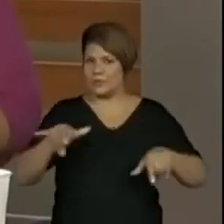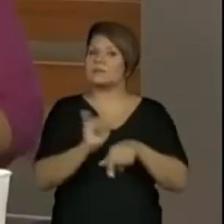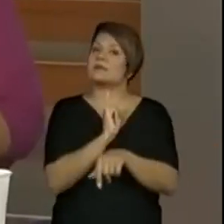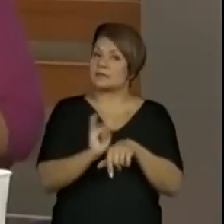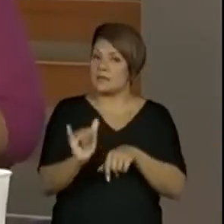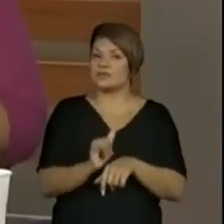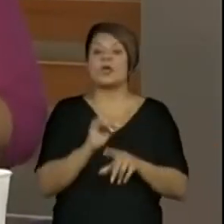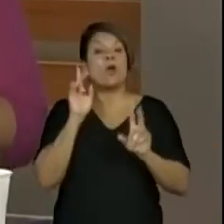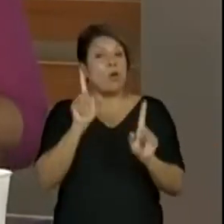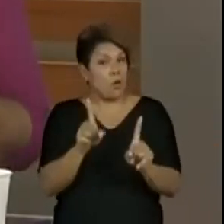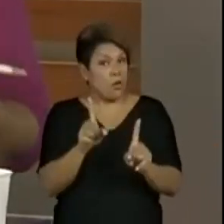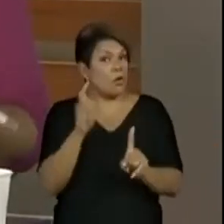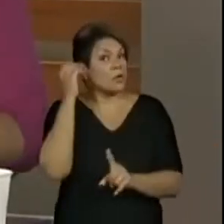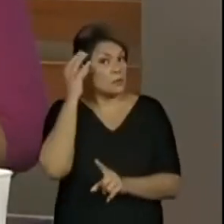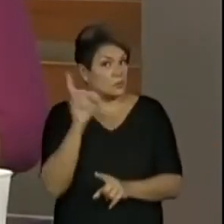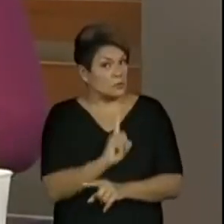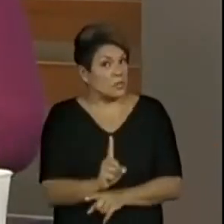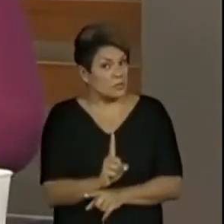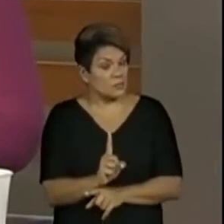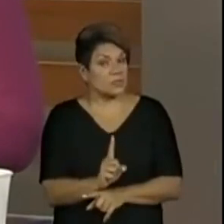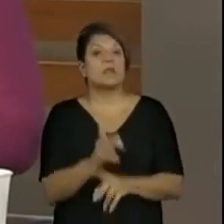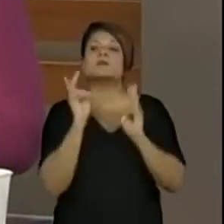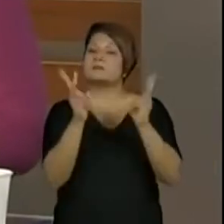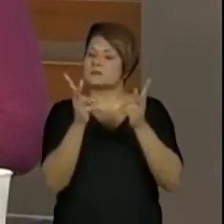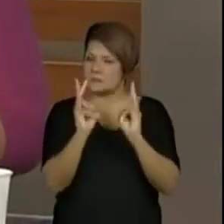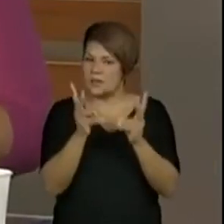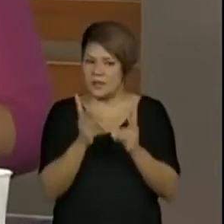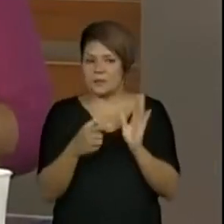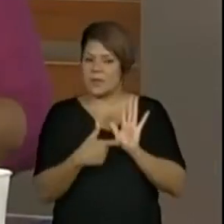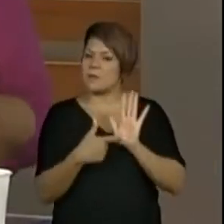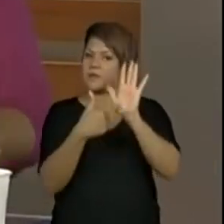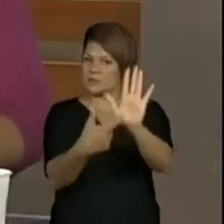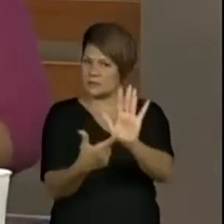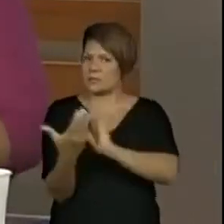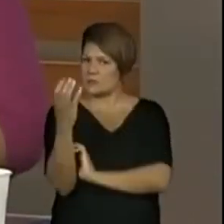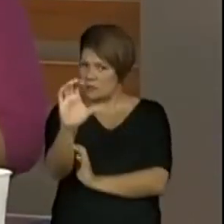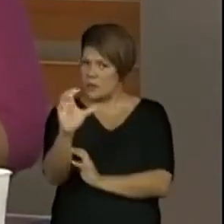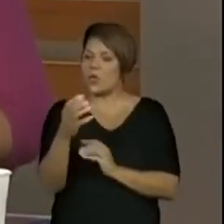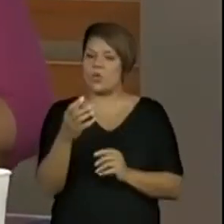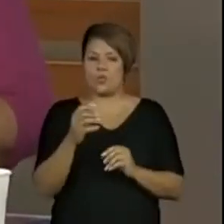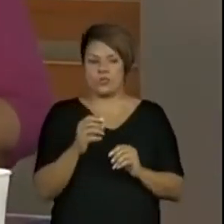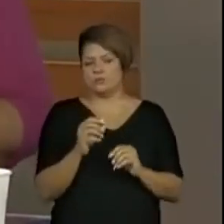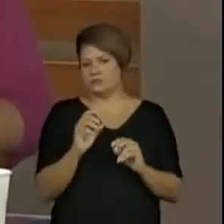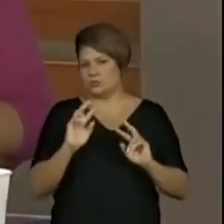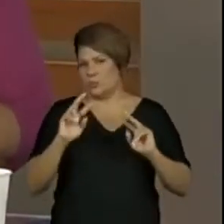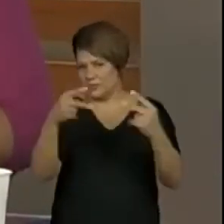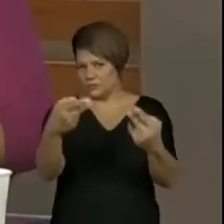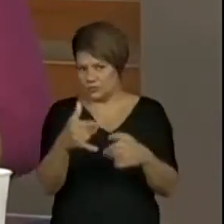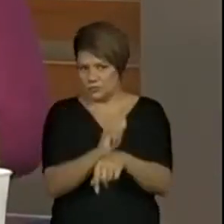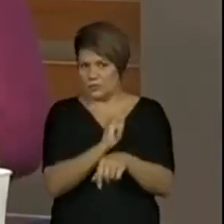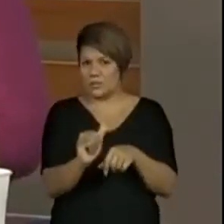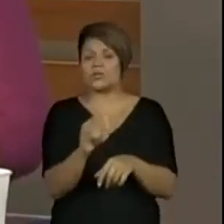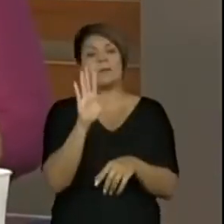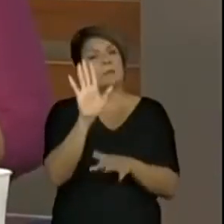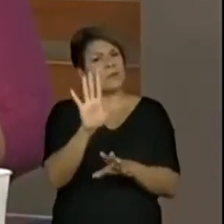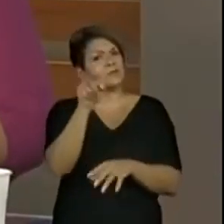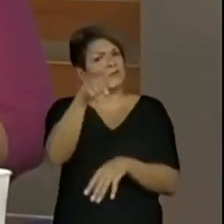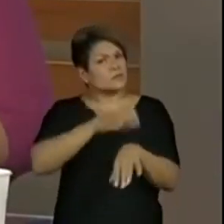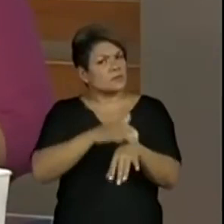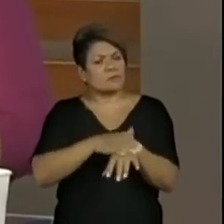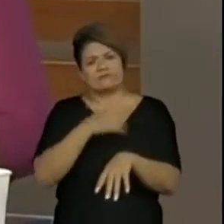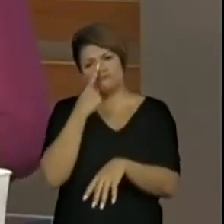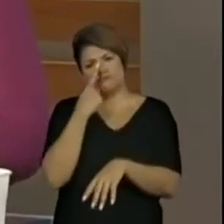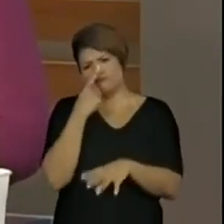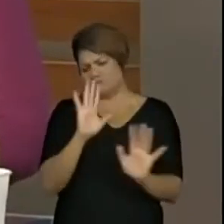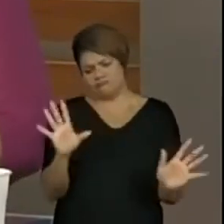Lembrando sempre, a gente apresenta aqui as nossas estratégias, né? Compartilha com vocês, mas você sempre que vai escolher qual a melhor